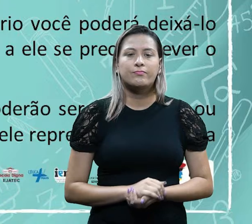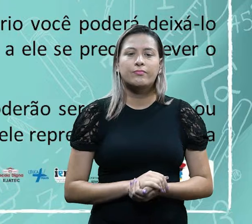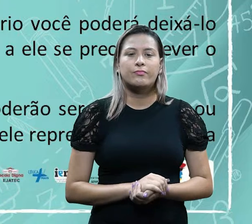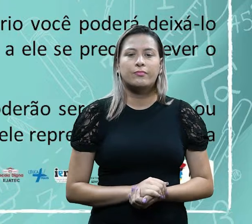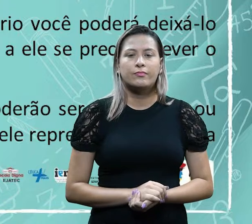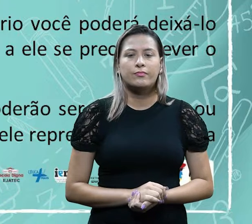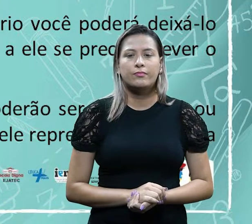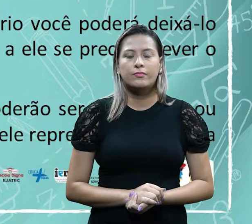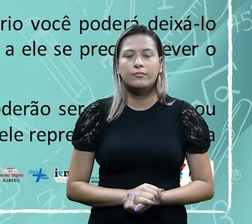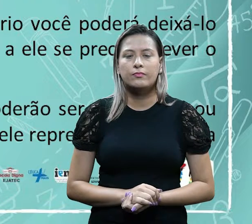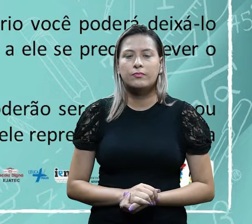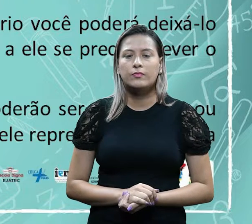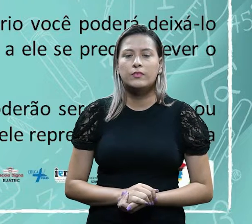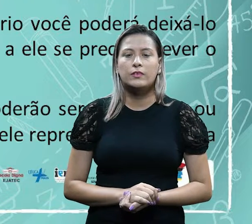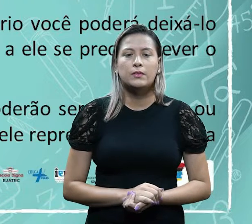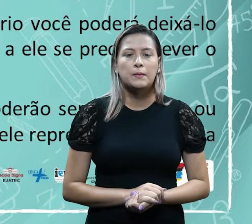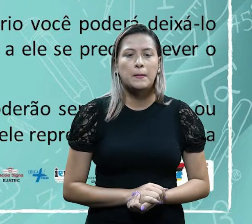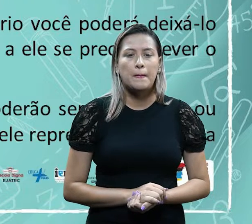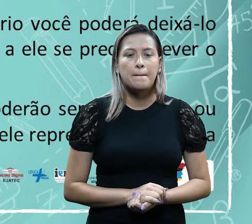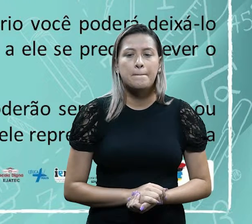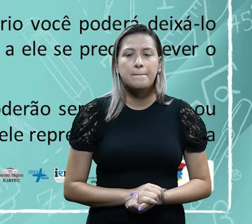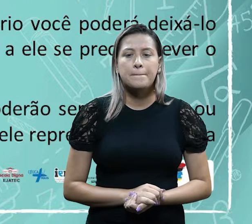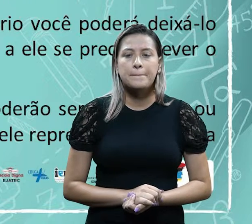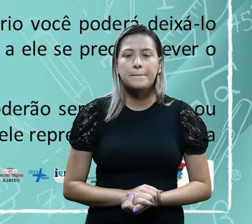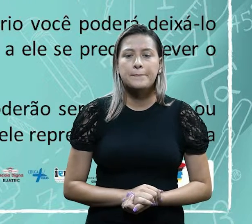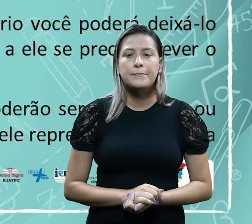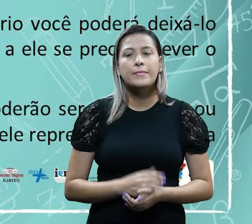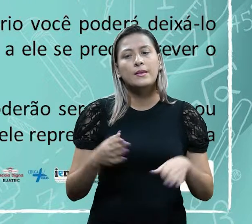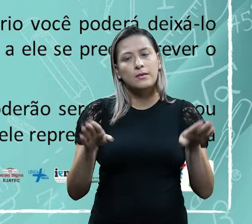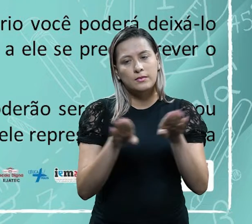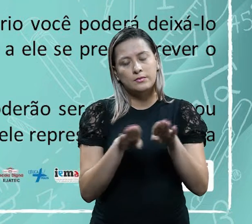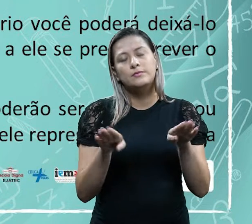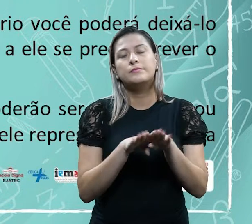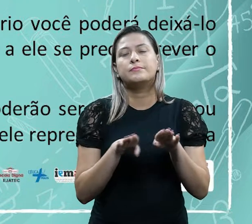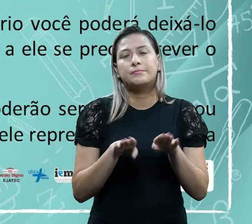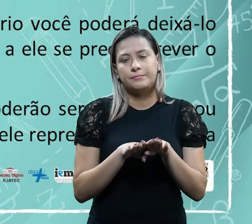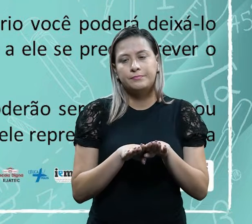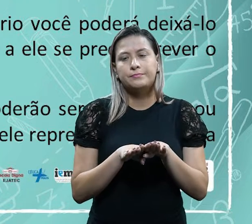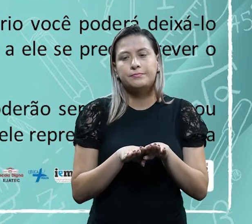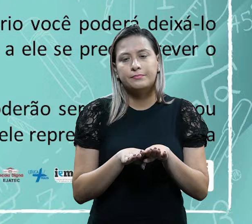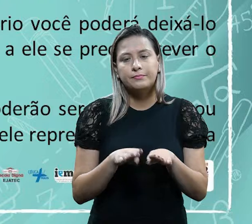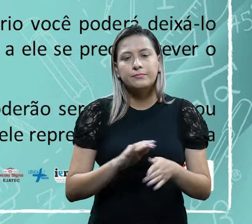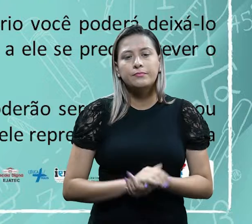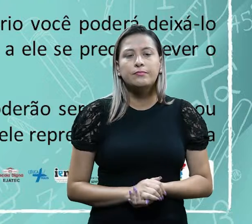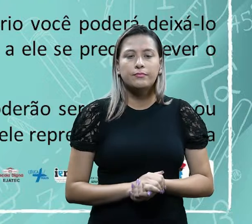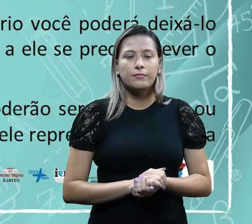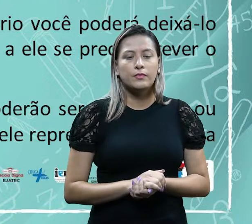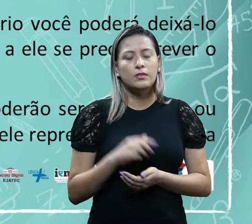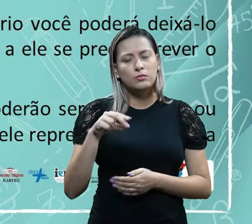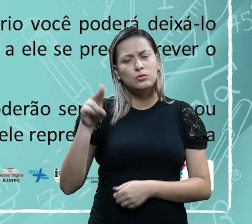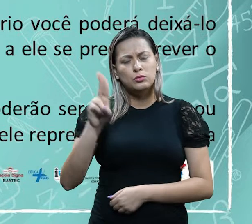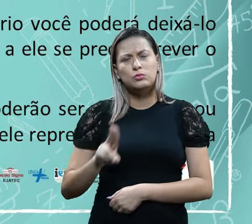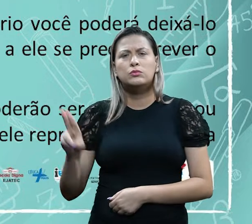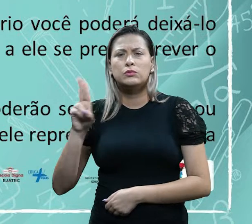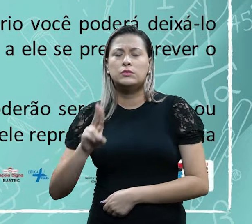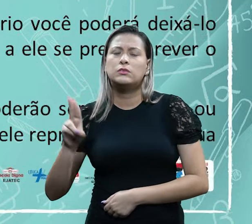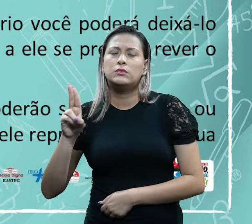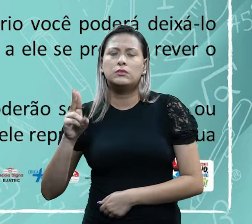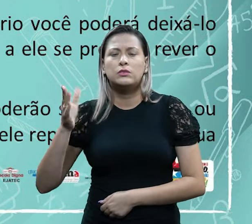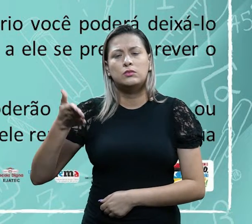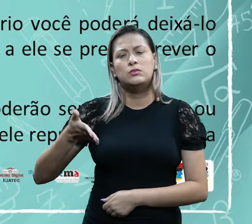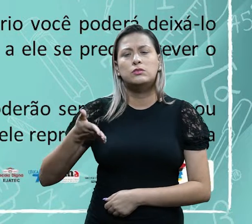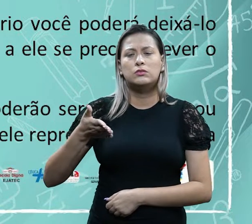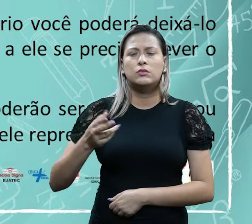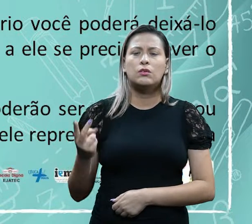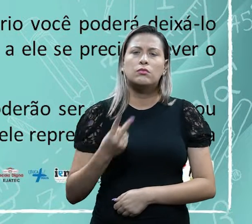ela também vai me permitir, né, que quando eu terminar, de fato, de trabalhar com aquele documento, que aquele documento cumpra